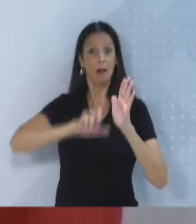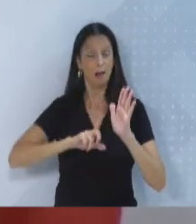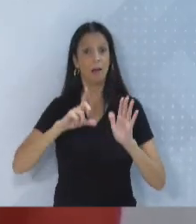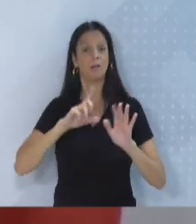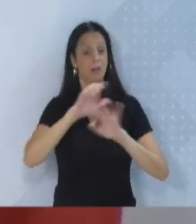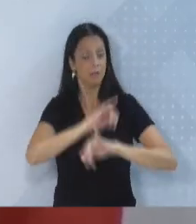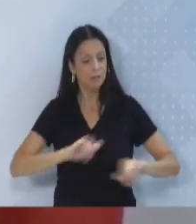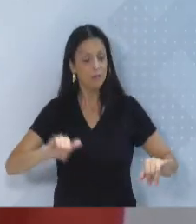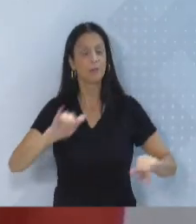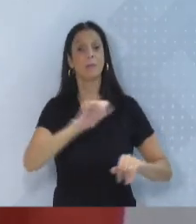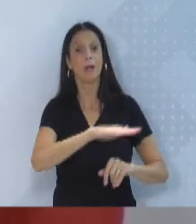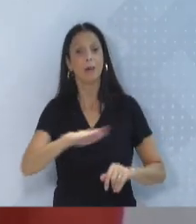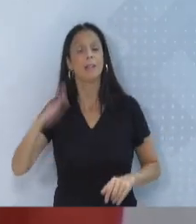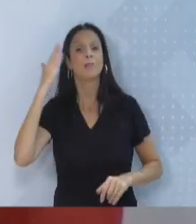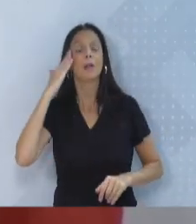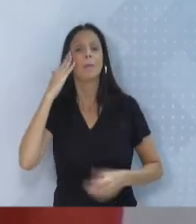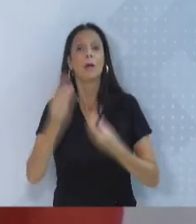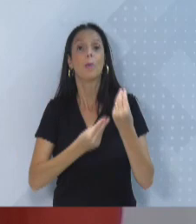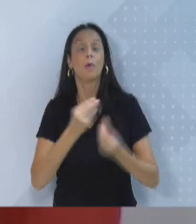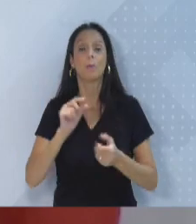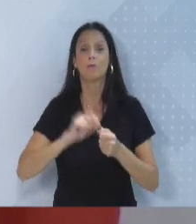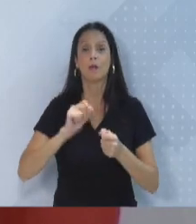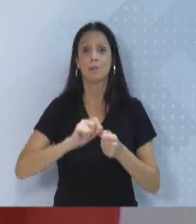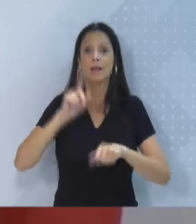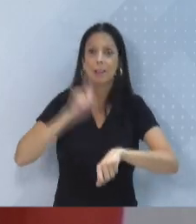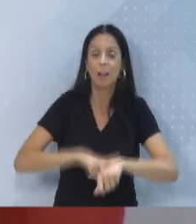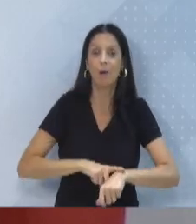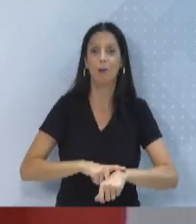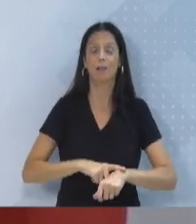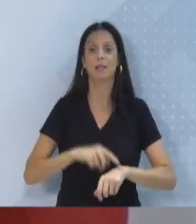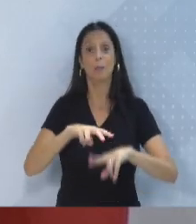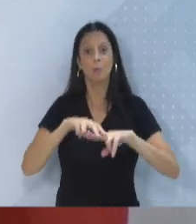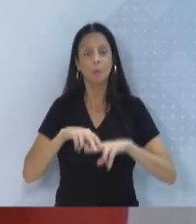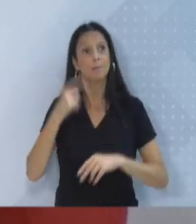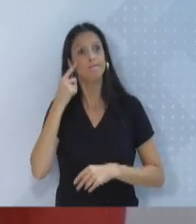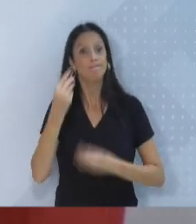fiz uma história sucinta, tentando de forma leve.